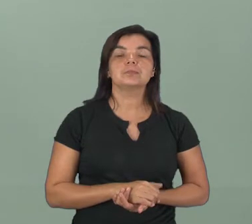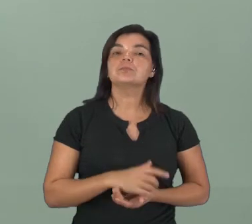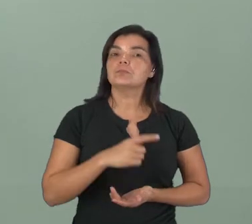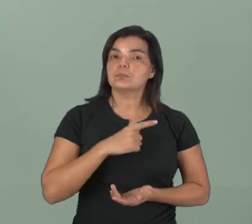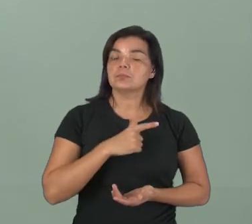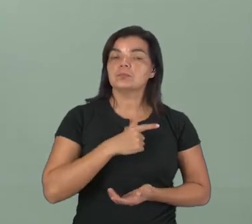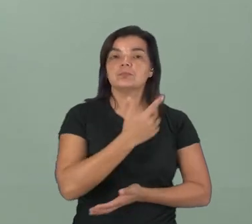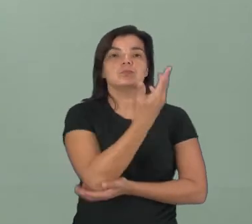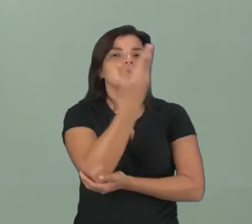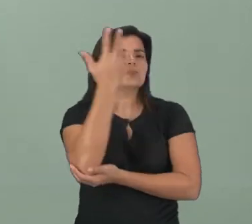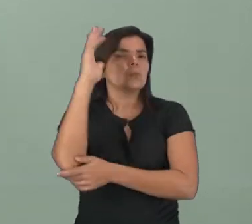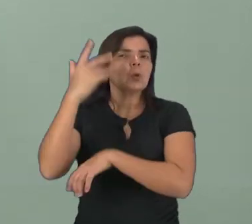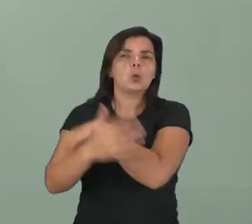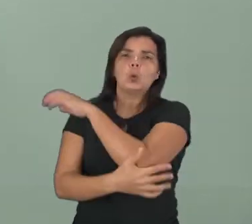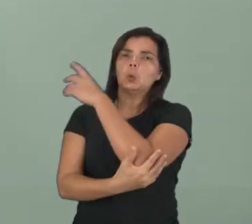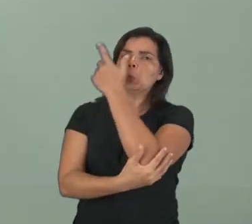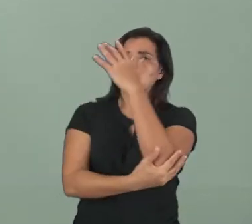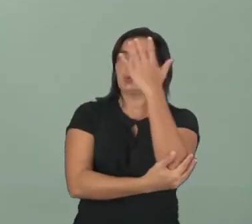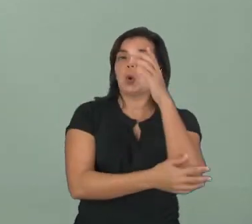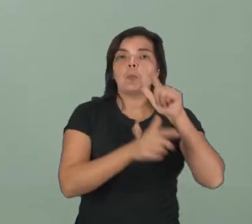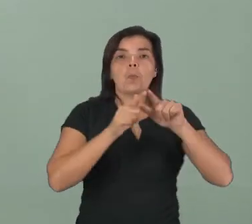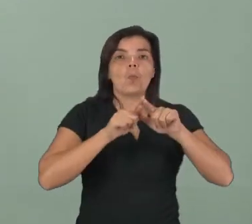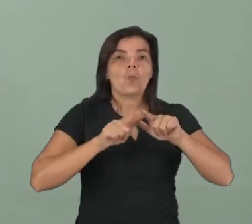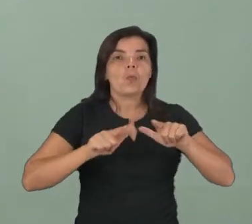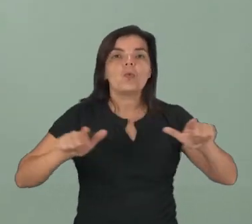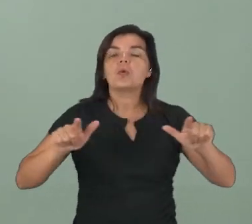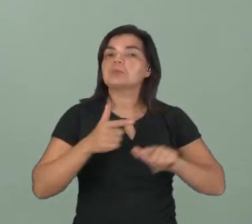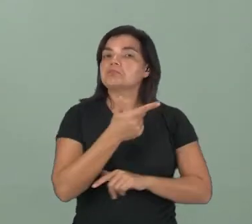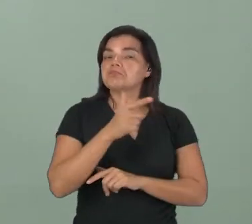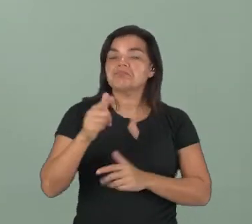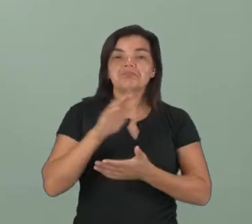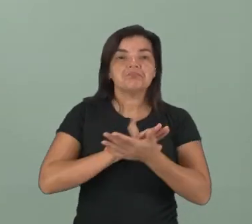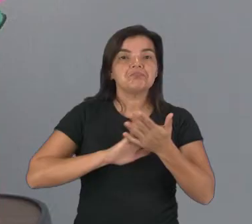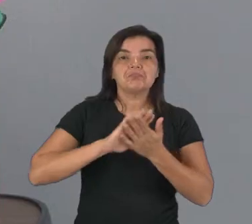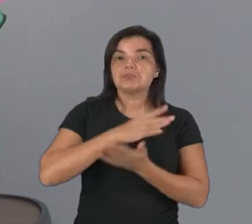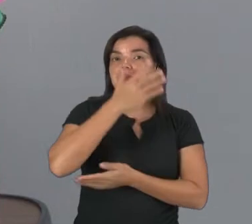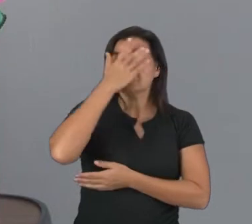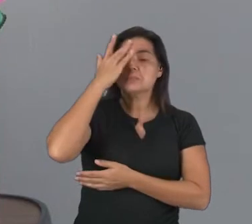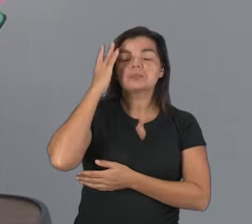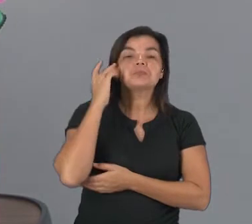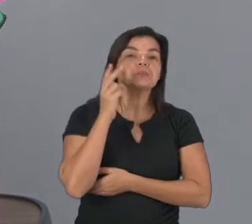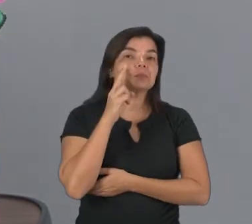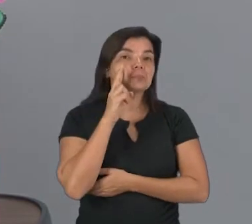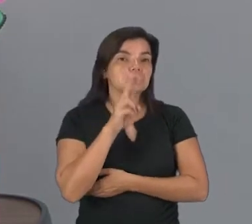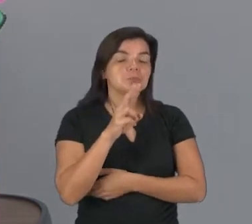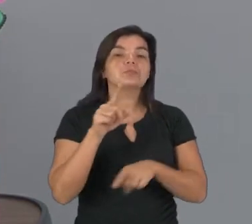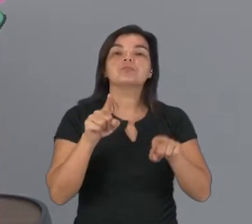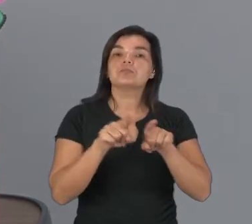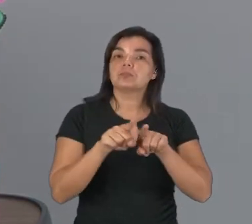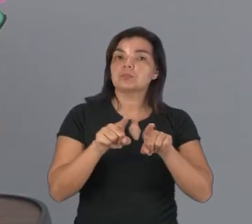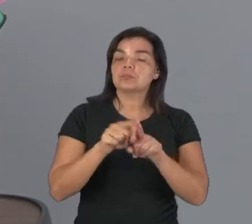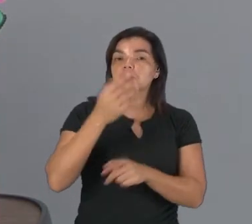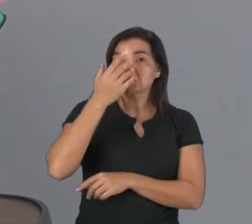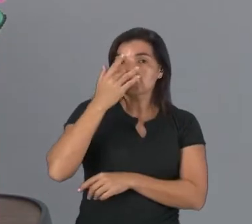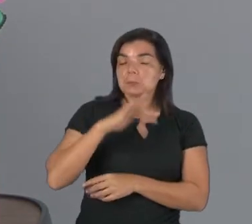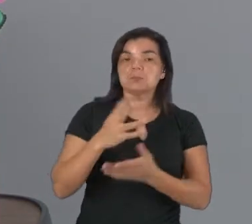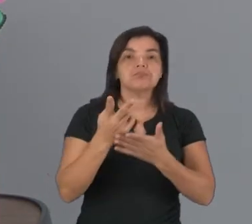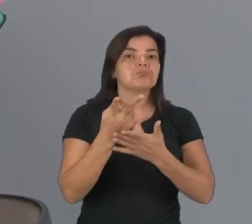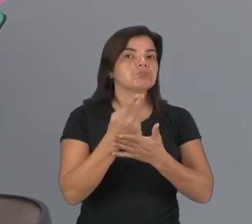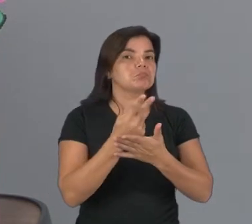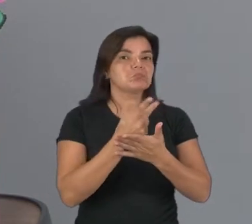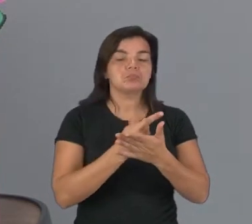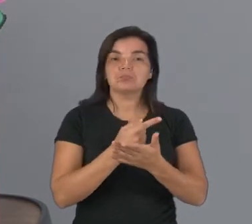O bosque enorme, deserto, não tinham pessoas. Observem que as crianças não desenharam